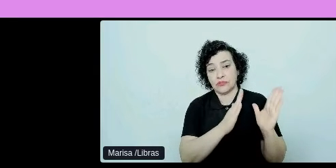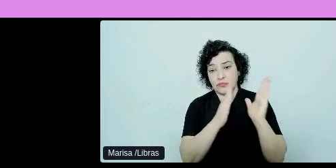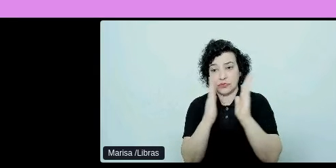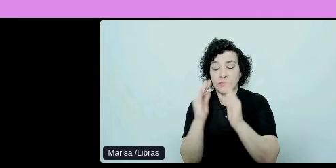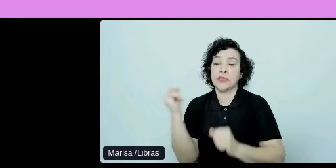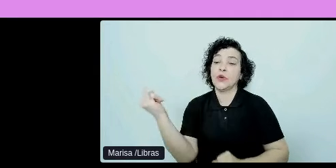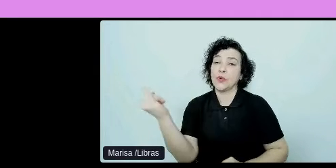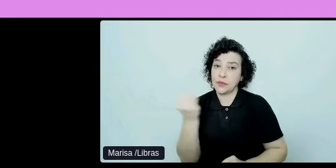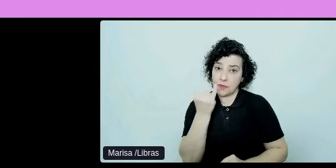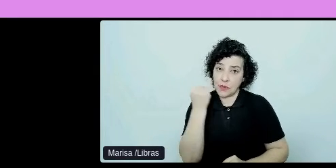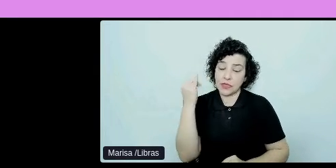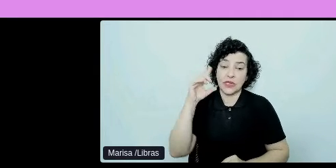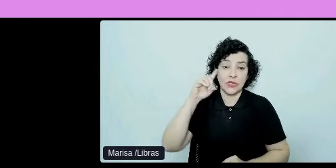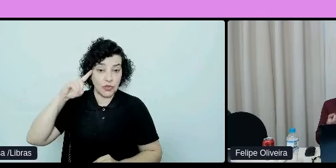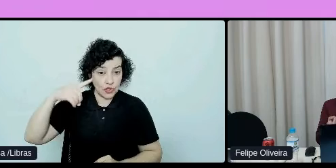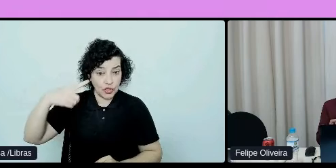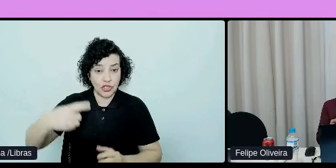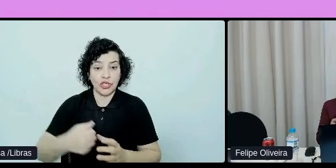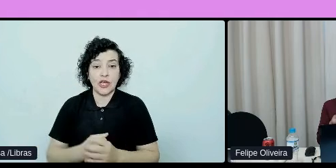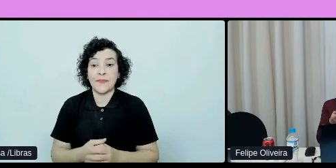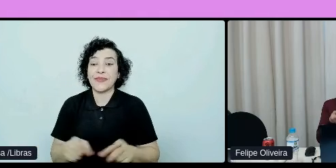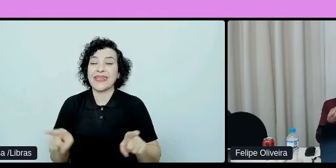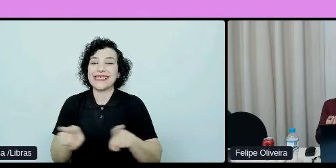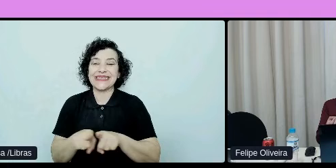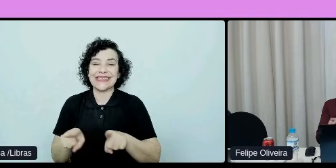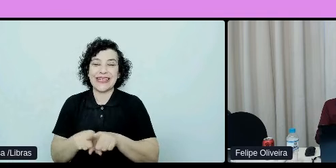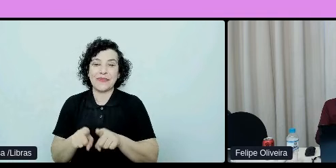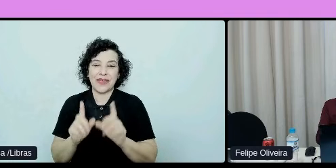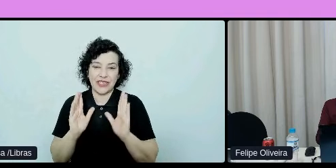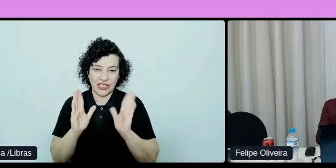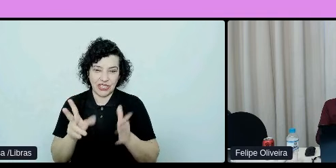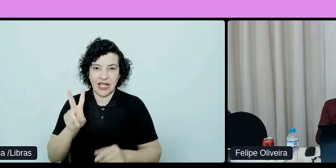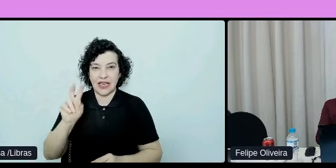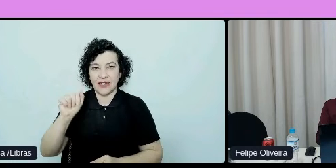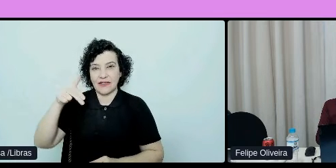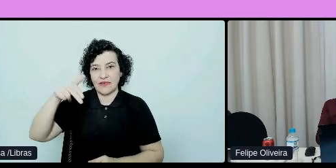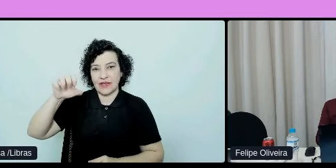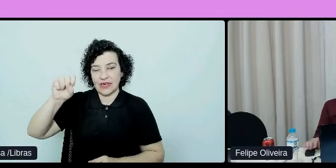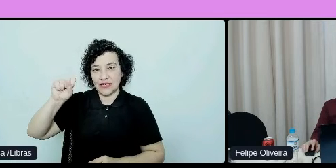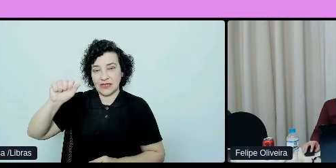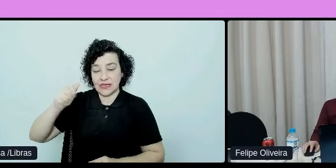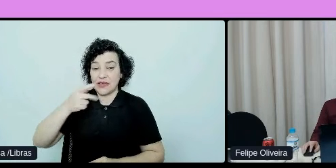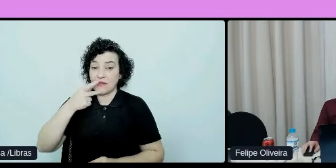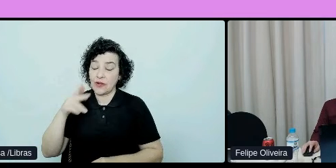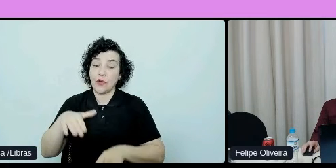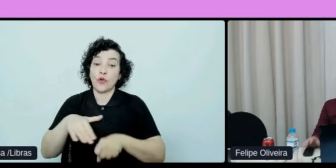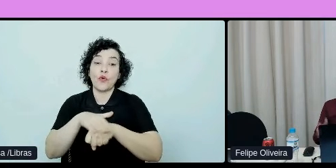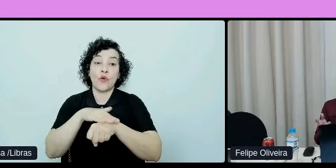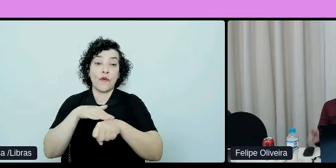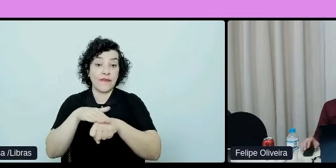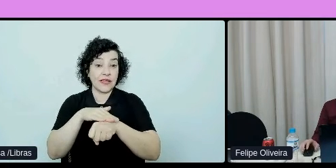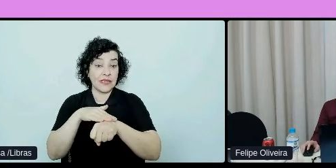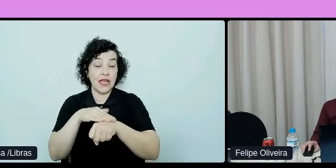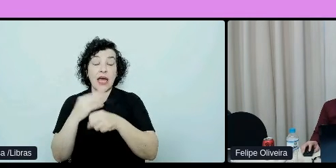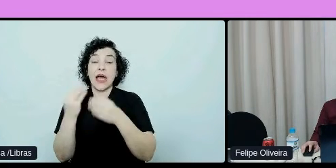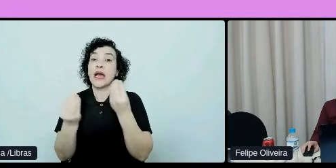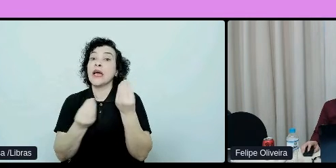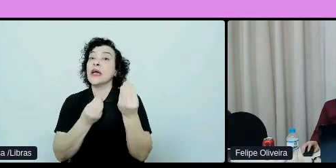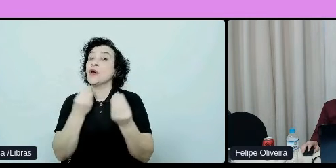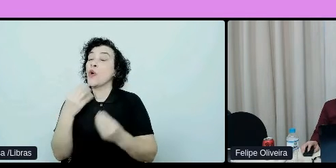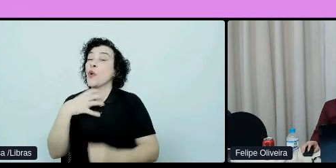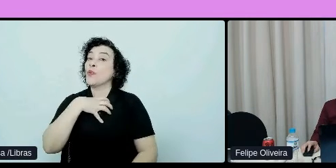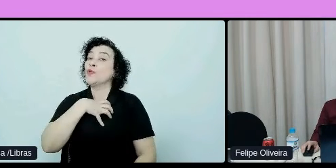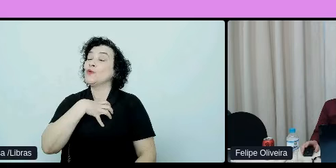dia. Algumas formas de falar, como a Vanessa colocou, né? Então, por exemplo, essa questão da forma como se fala, a forma